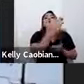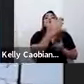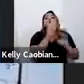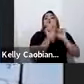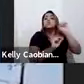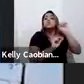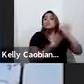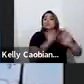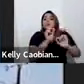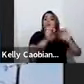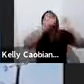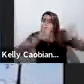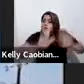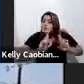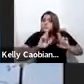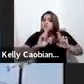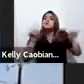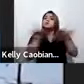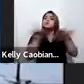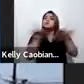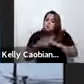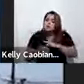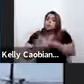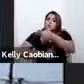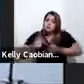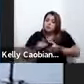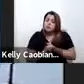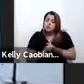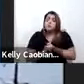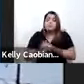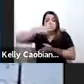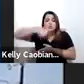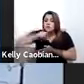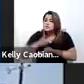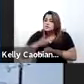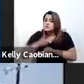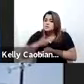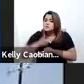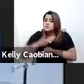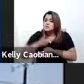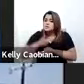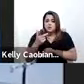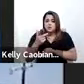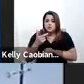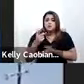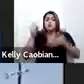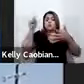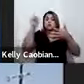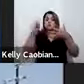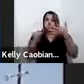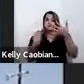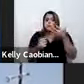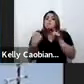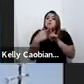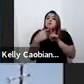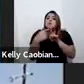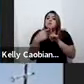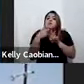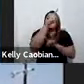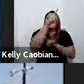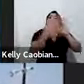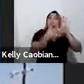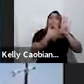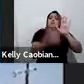Nós falamos desde o começo dos 5 motivos que nós tínhamos falado. O primeiro dele,